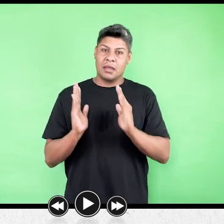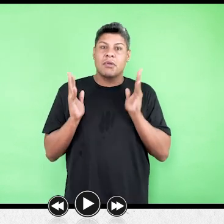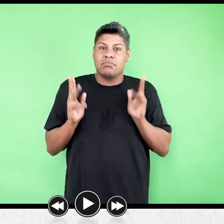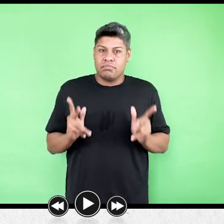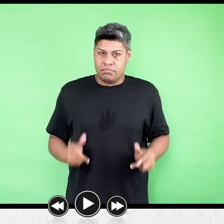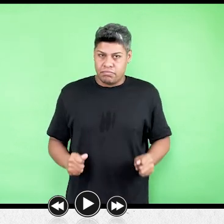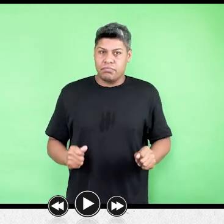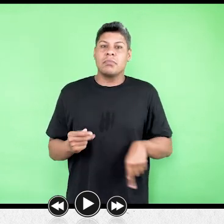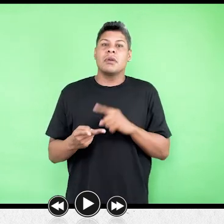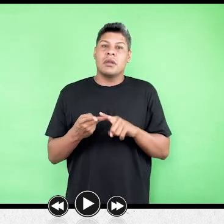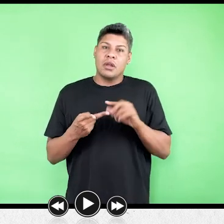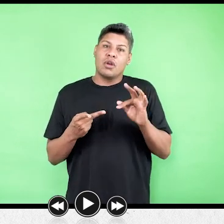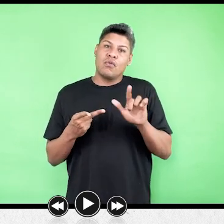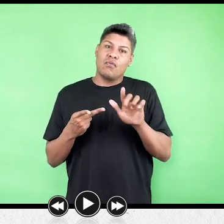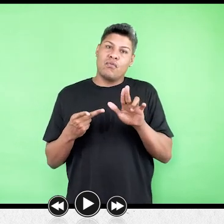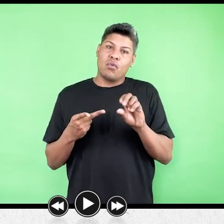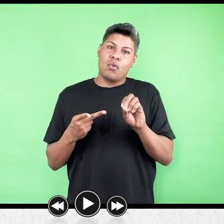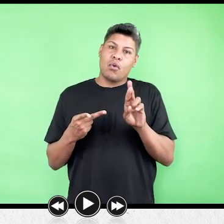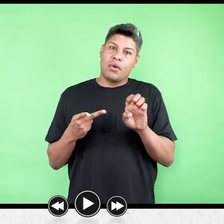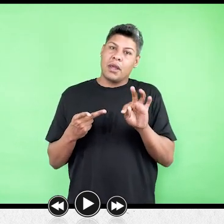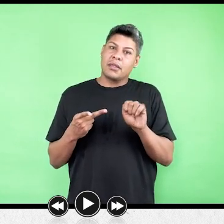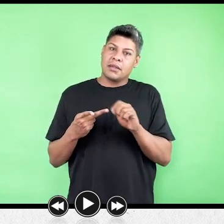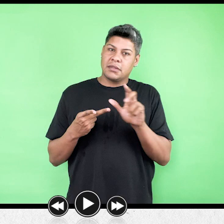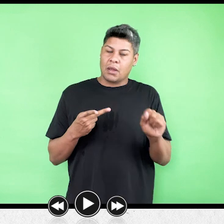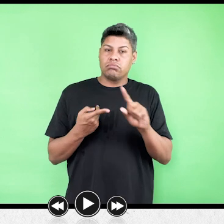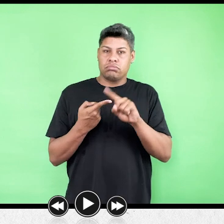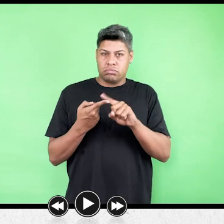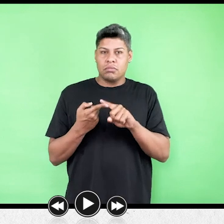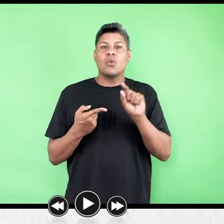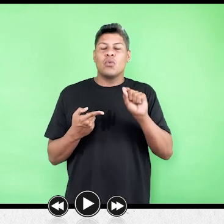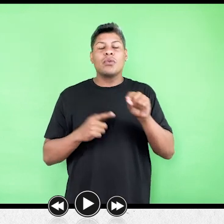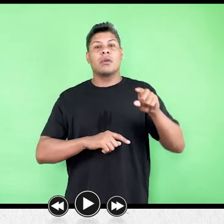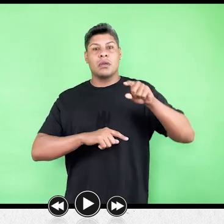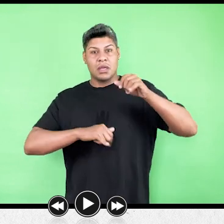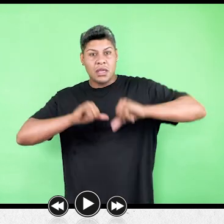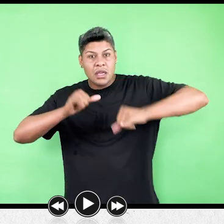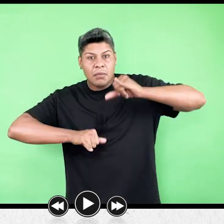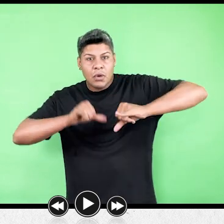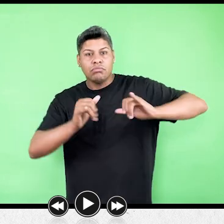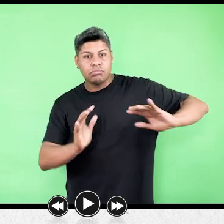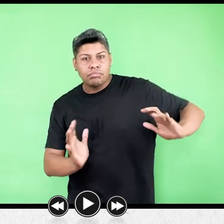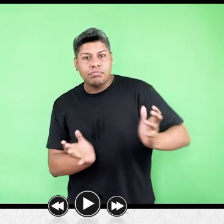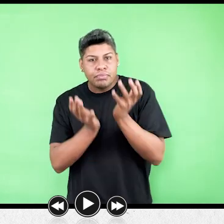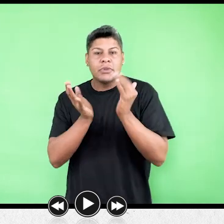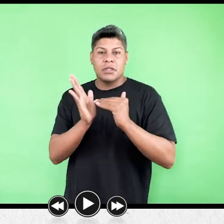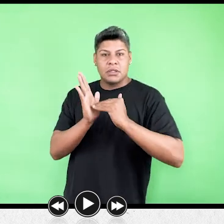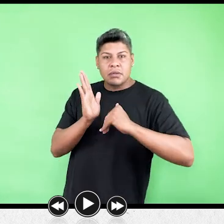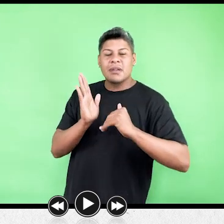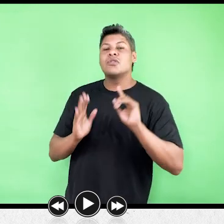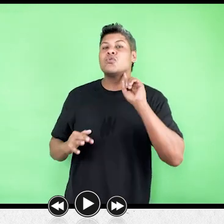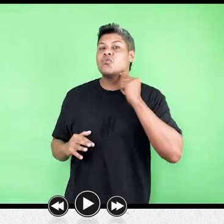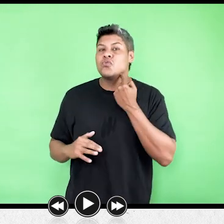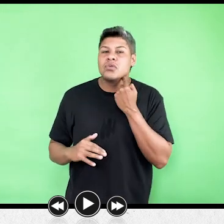e fluoretação. A desinfecção, então, é a aplicação de um desinfetante para promover a remoção dos